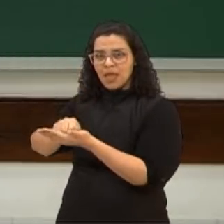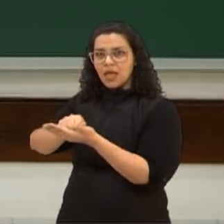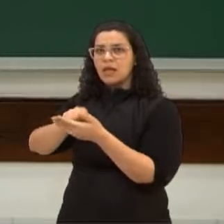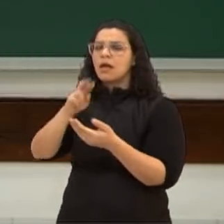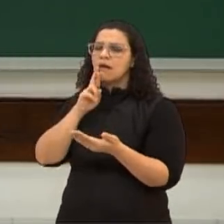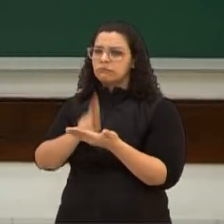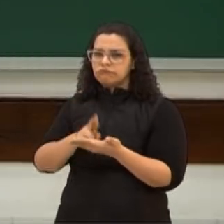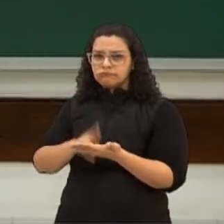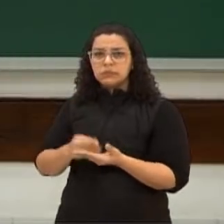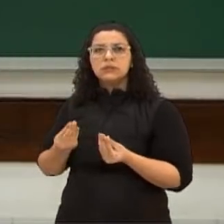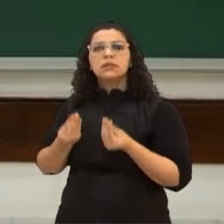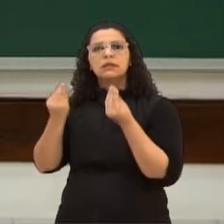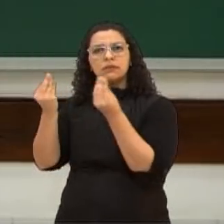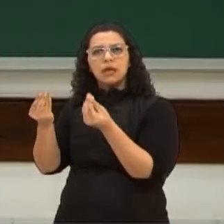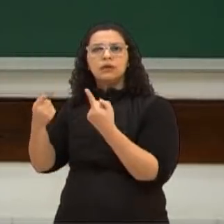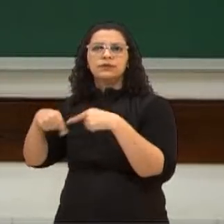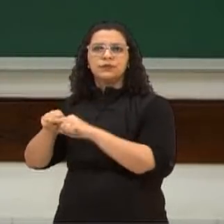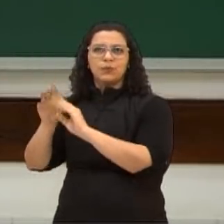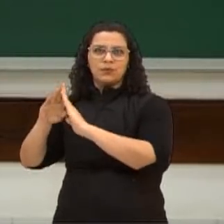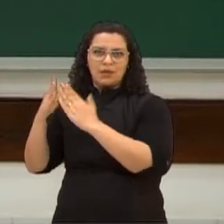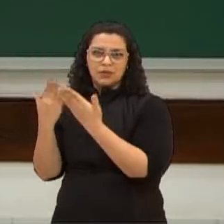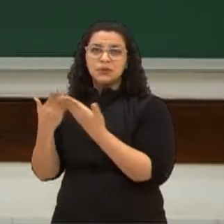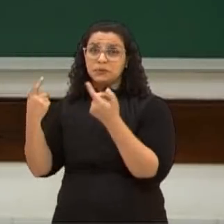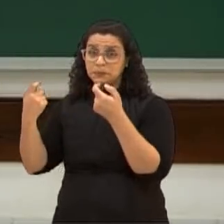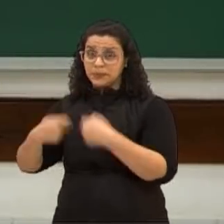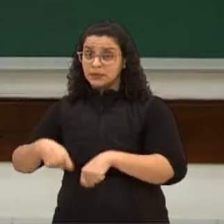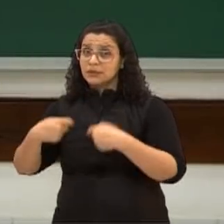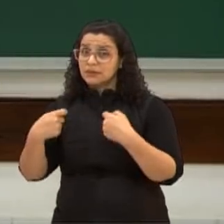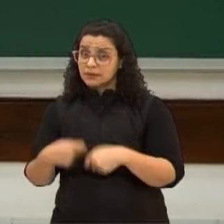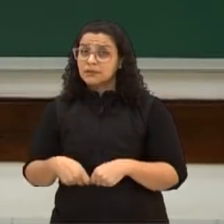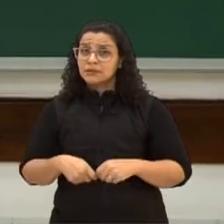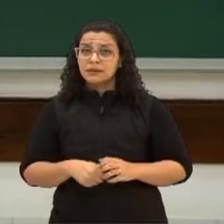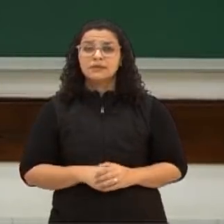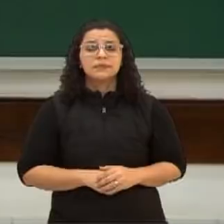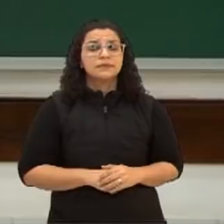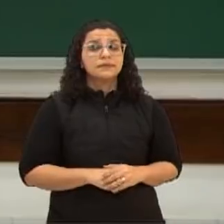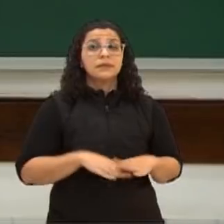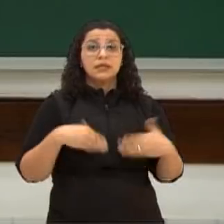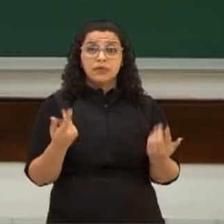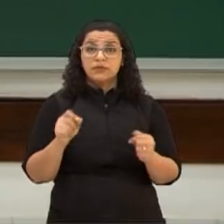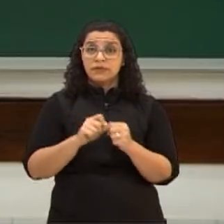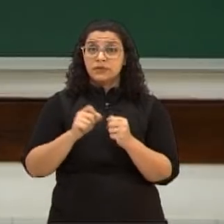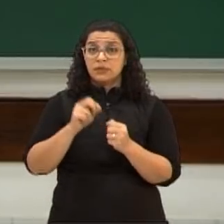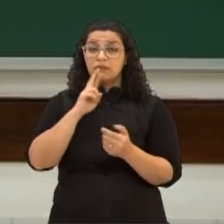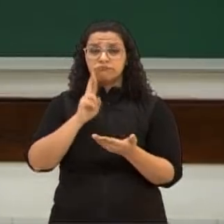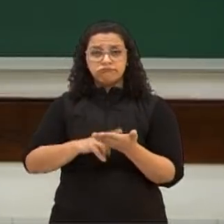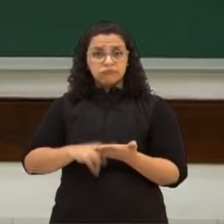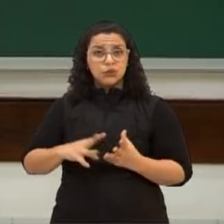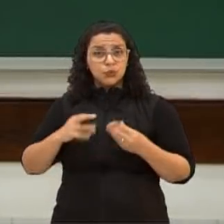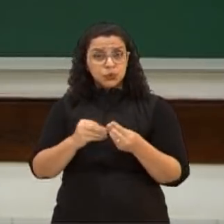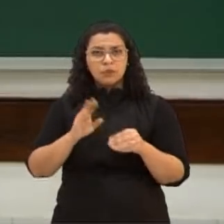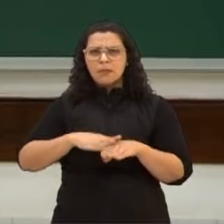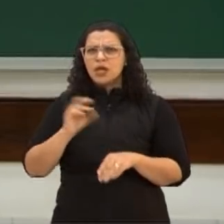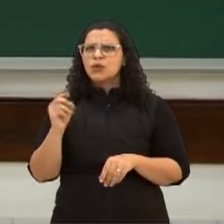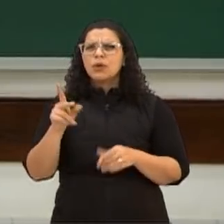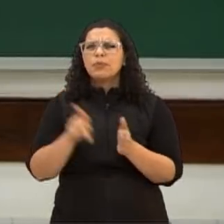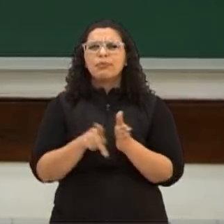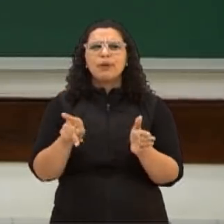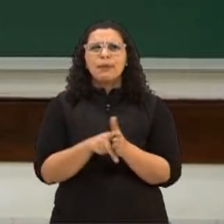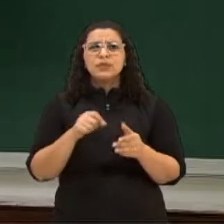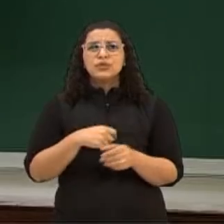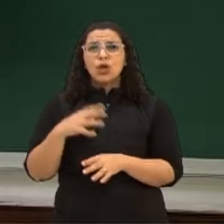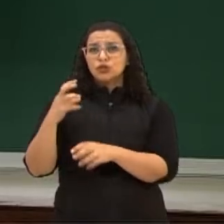atividades, fazê-las em casa e depois devolvê-las para a escola. Fazer as atividades é muito mais do que